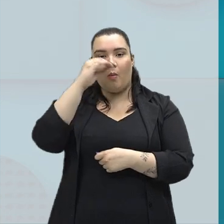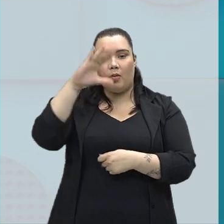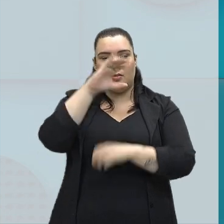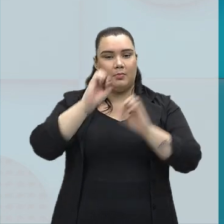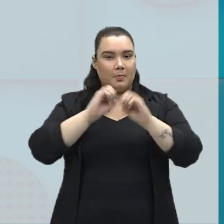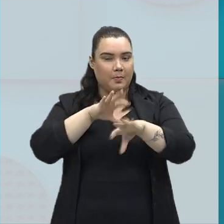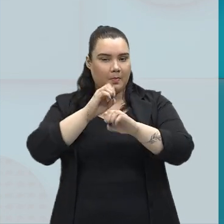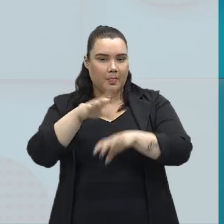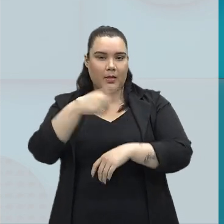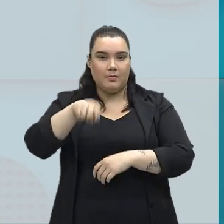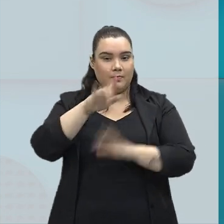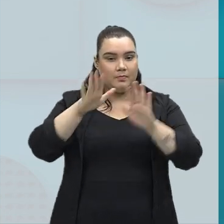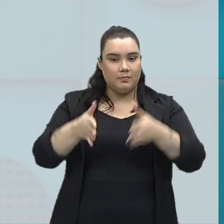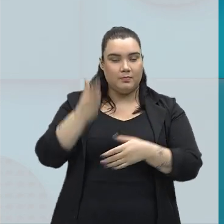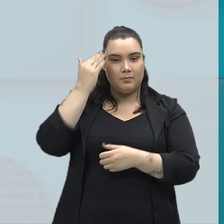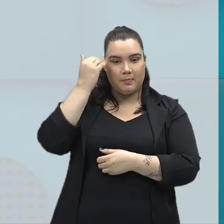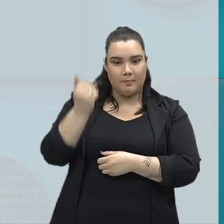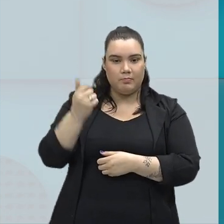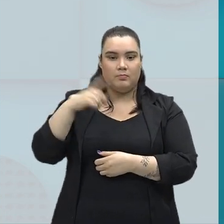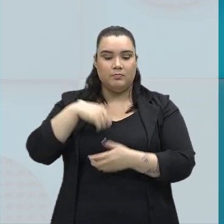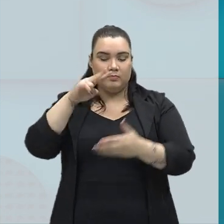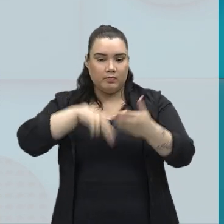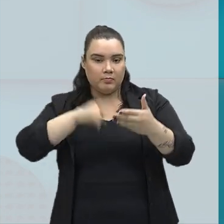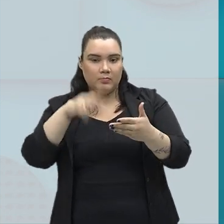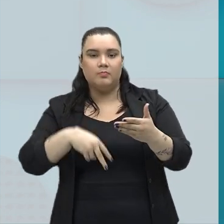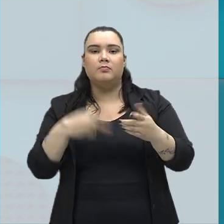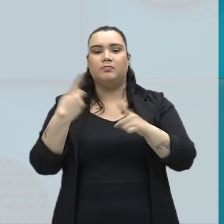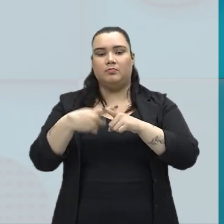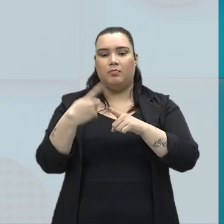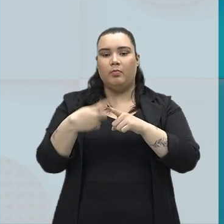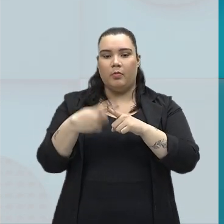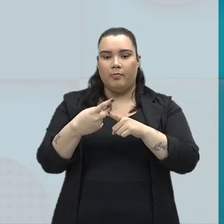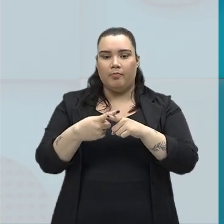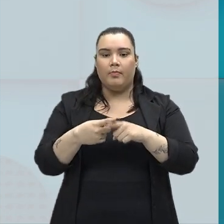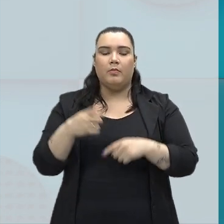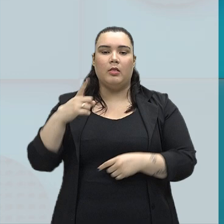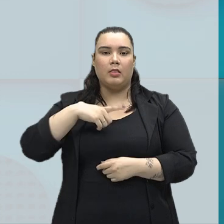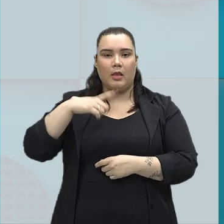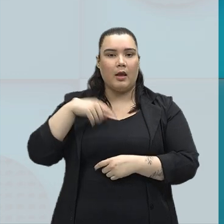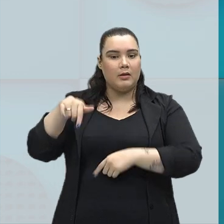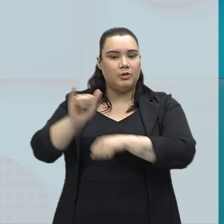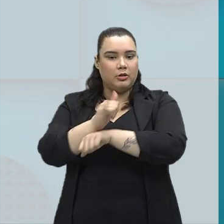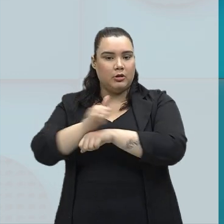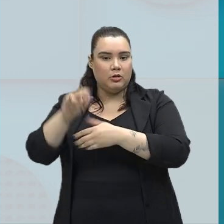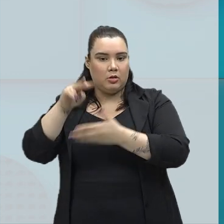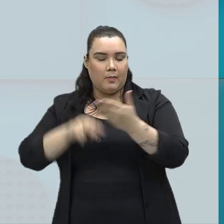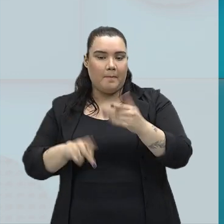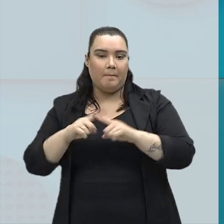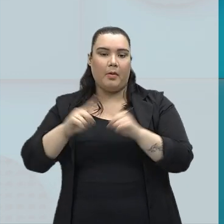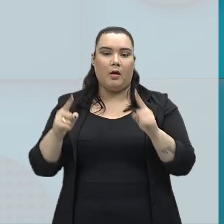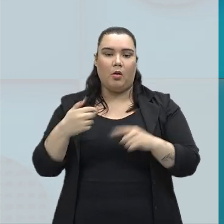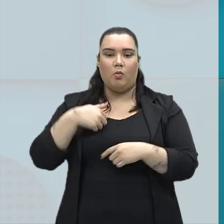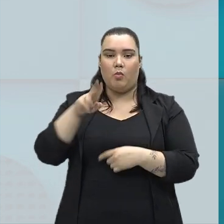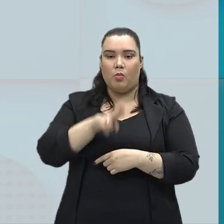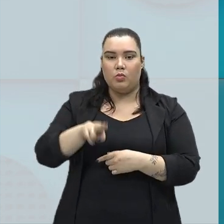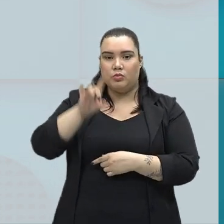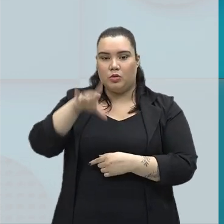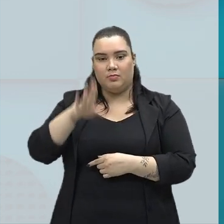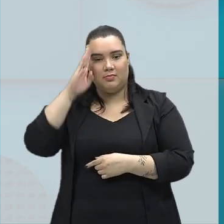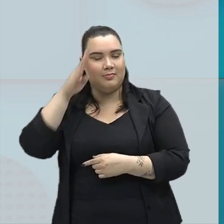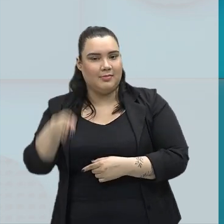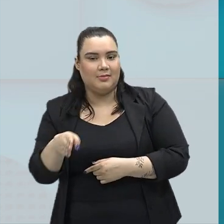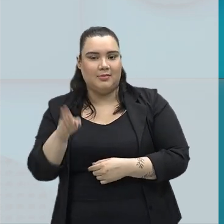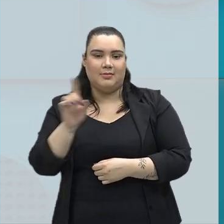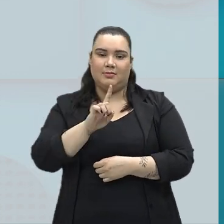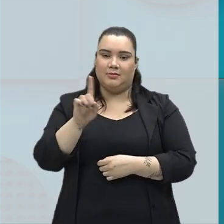prévio de vocês quando estiverem lendo, porque, assim, tem o scanning. Mas isso não quer dizer que eu vou usar só o scanning, gente.